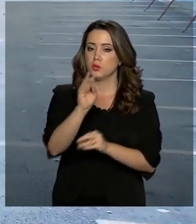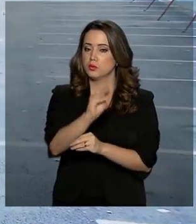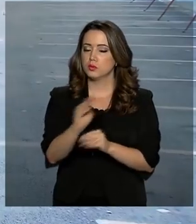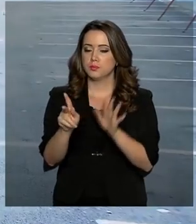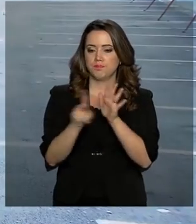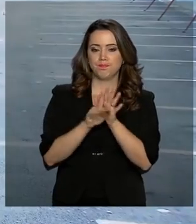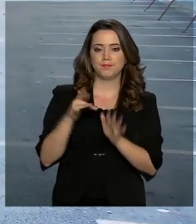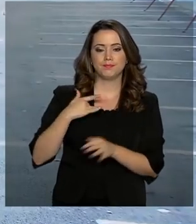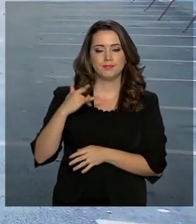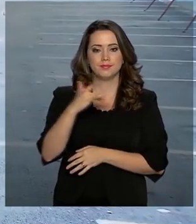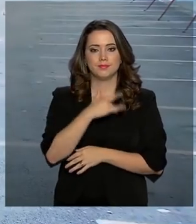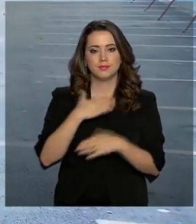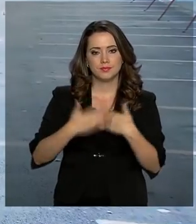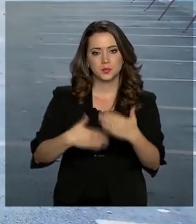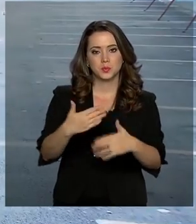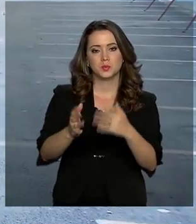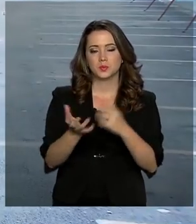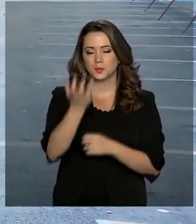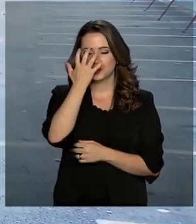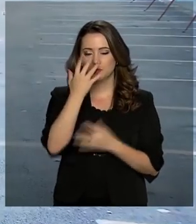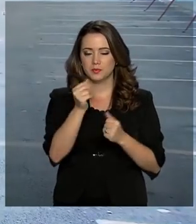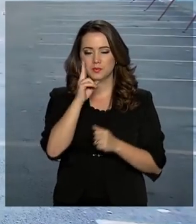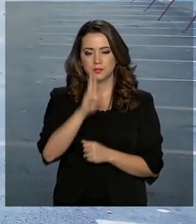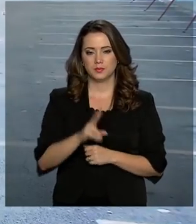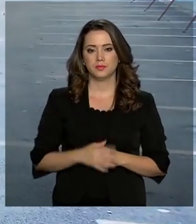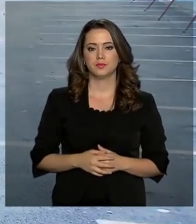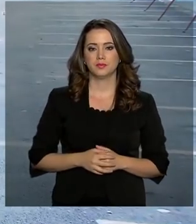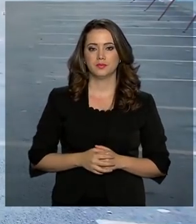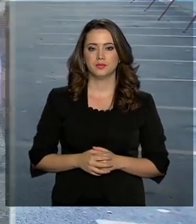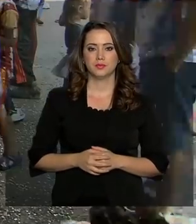sua saúde durante o carnaval. Vamos acompanhar.